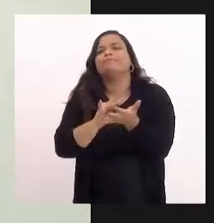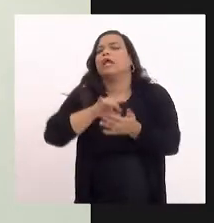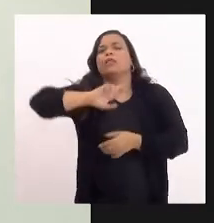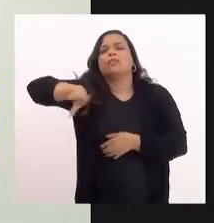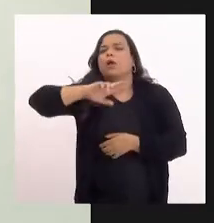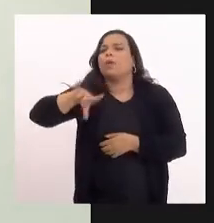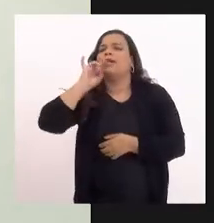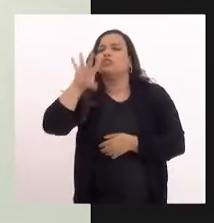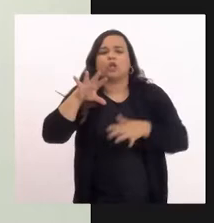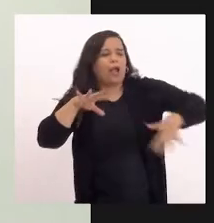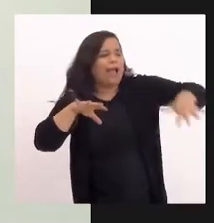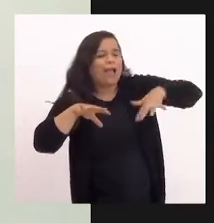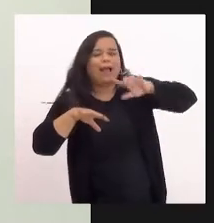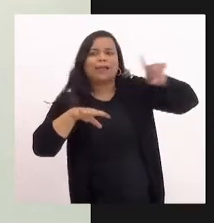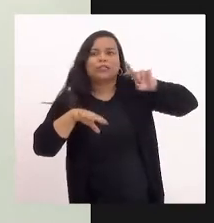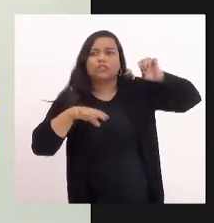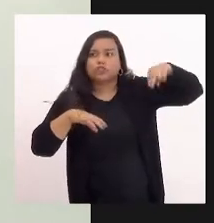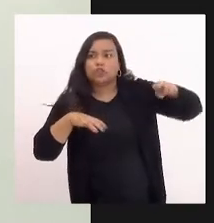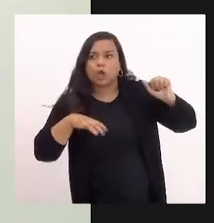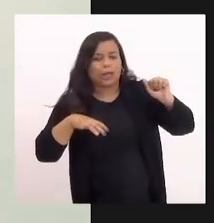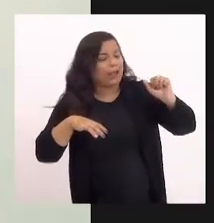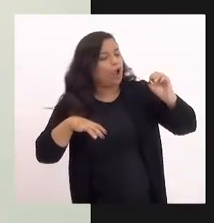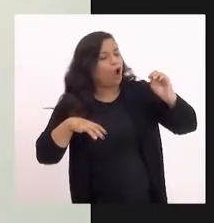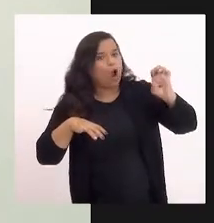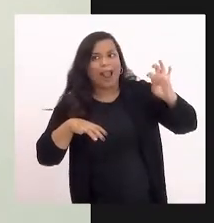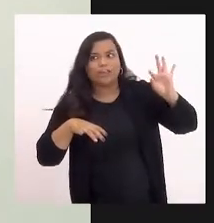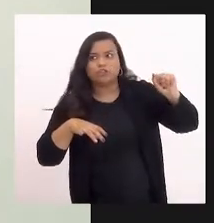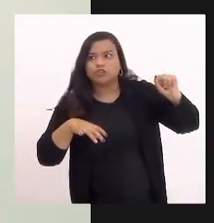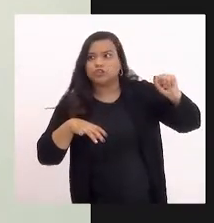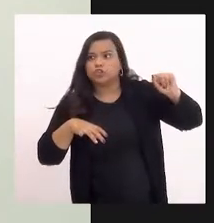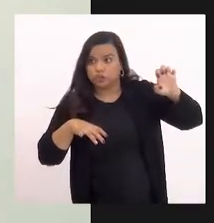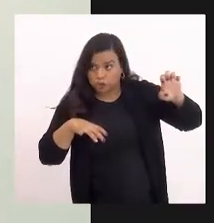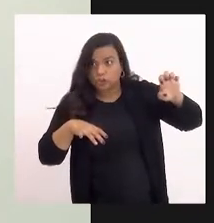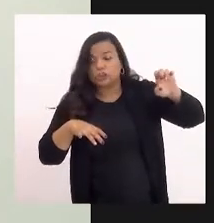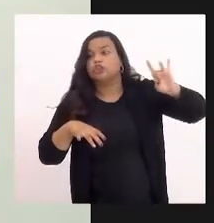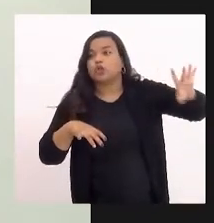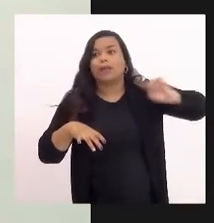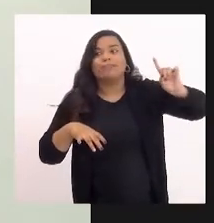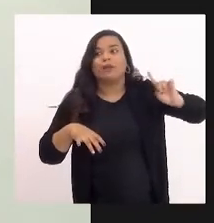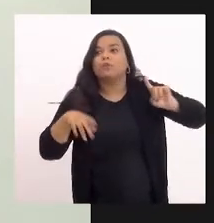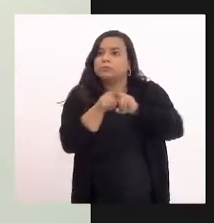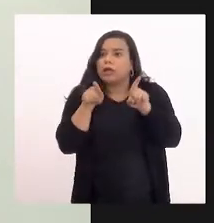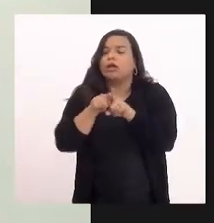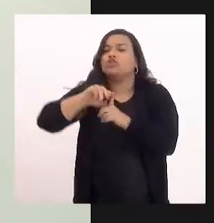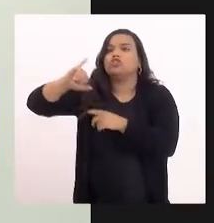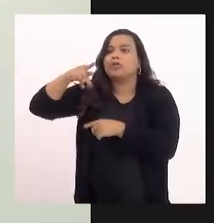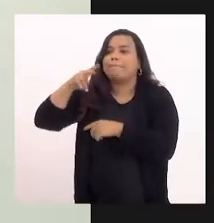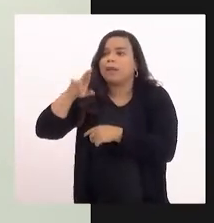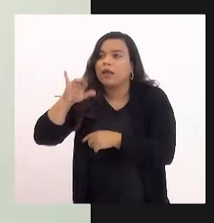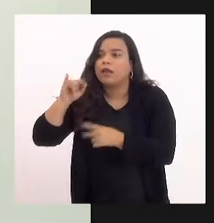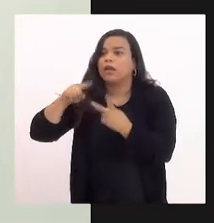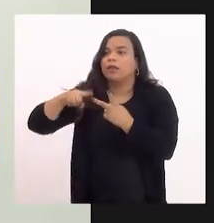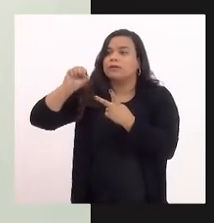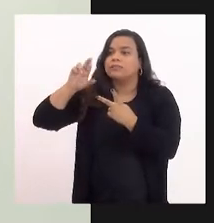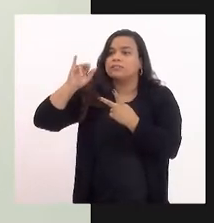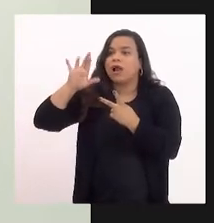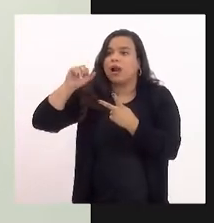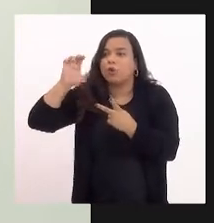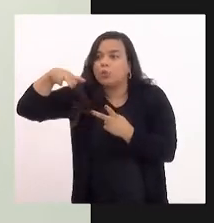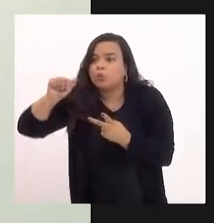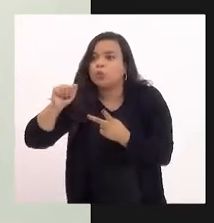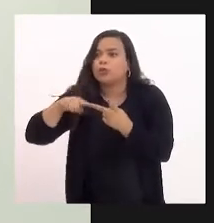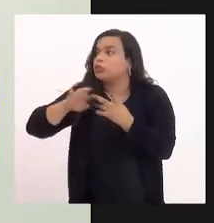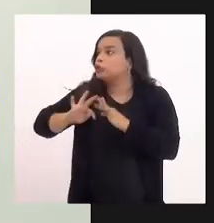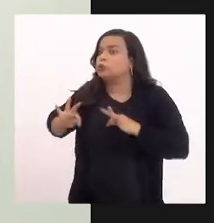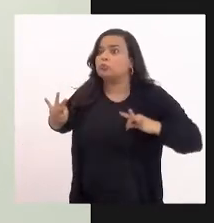ramal da zona oeste como também no ramal Japeri Saracolunda o ramal da Baixada Fluminense e nós não podemos ficar vamos dizer assim